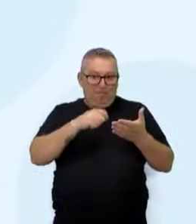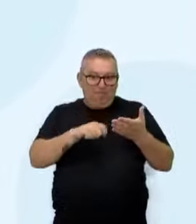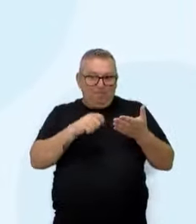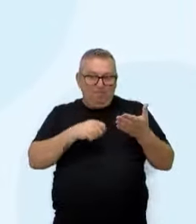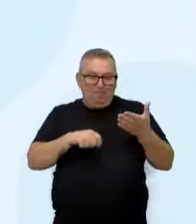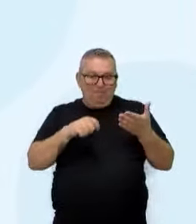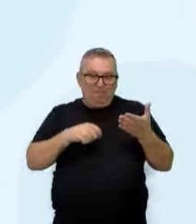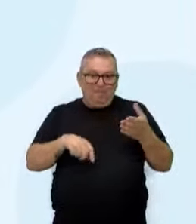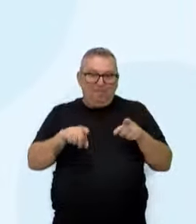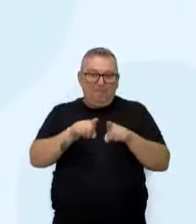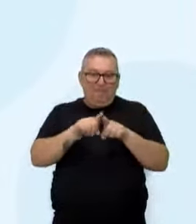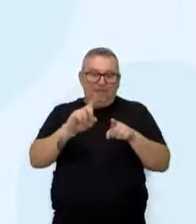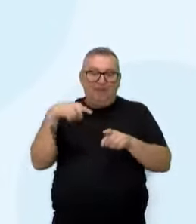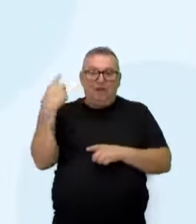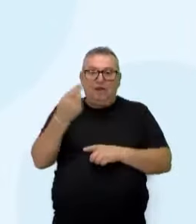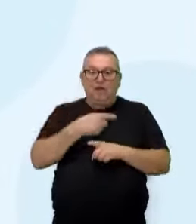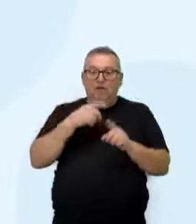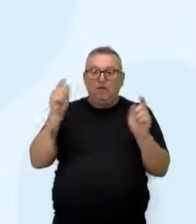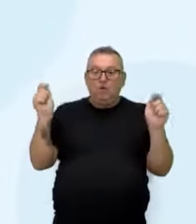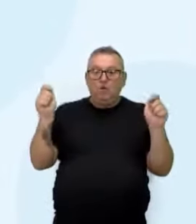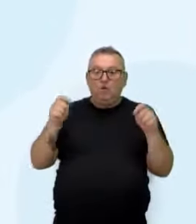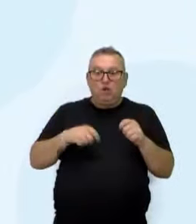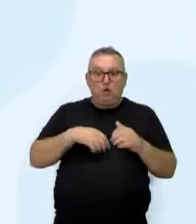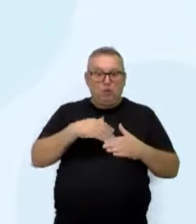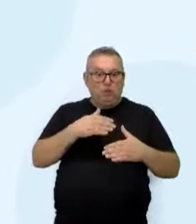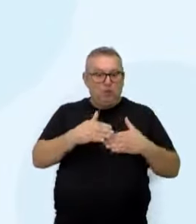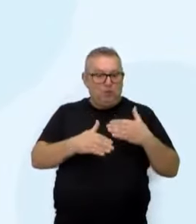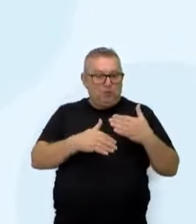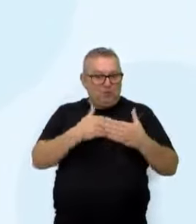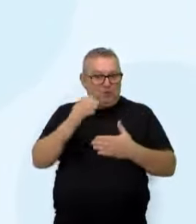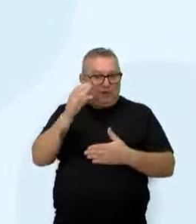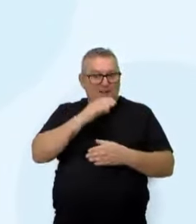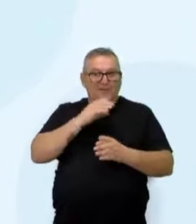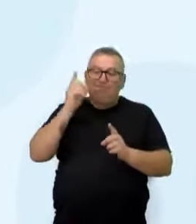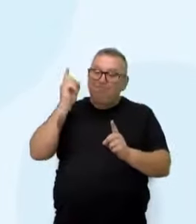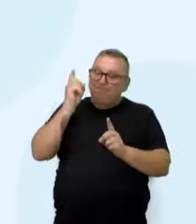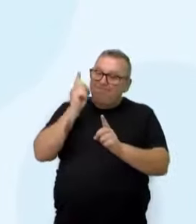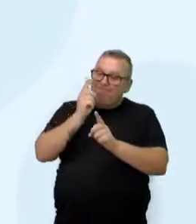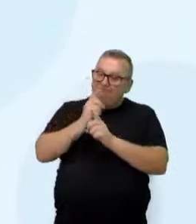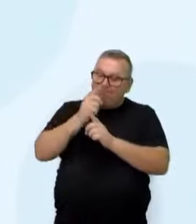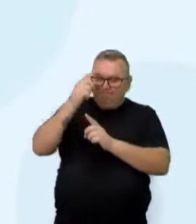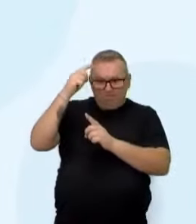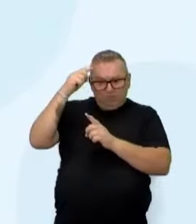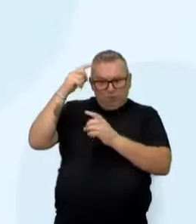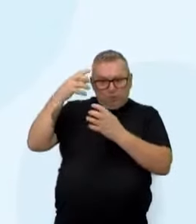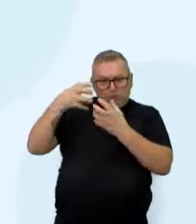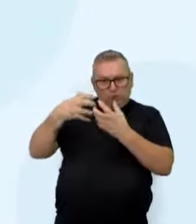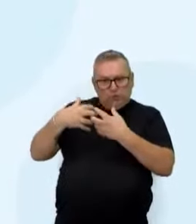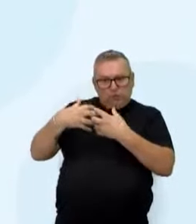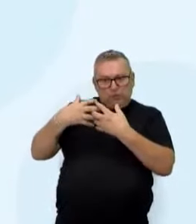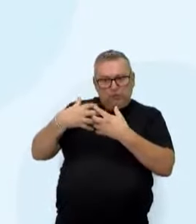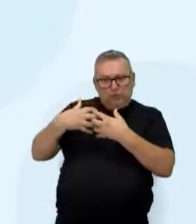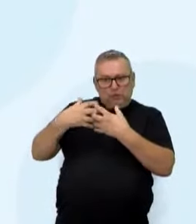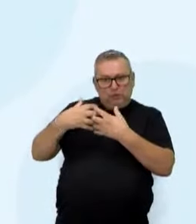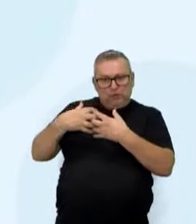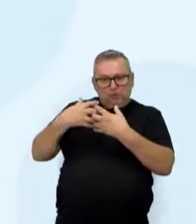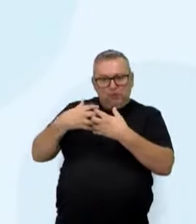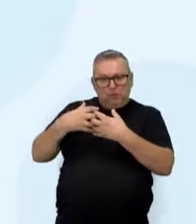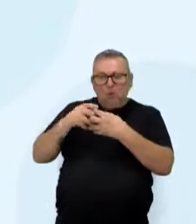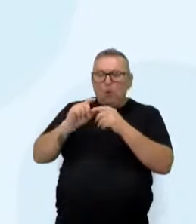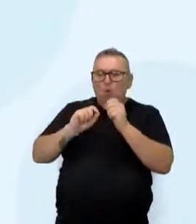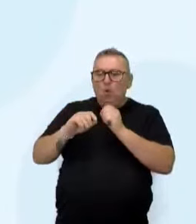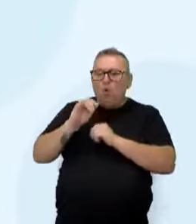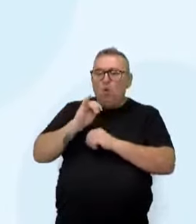de bordo, para que a gente possa, ao longo desse rápido encontro, refletir por que essa